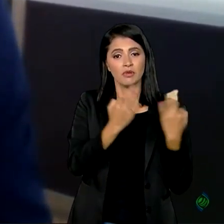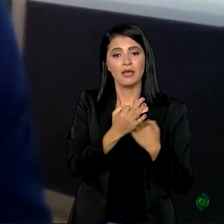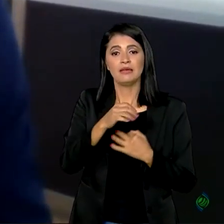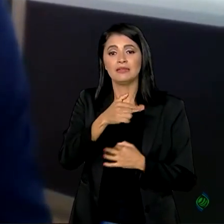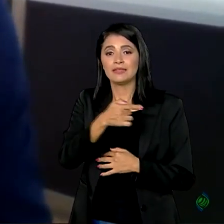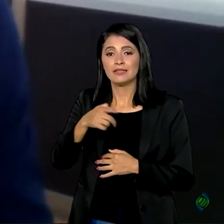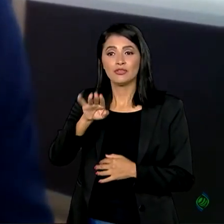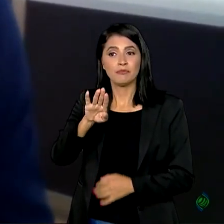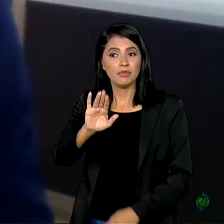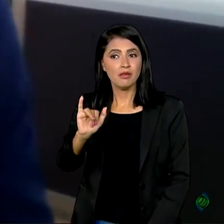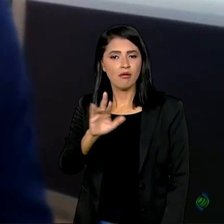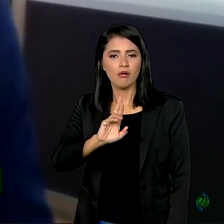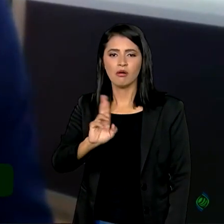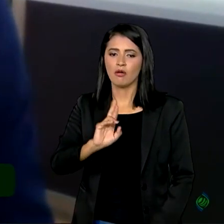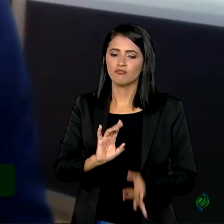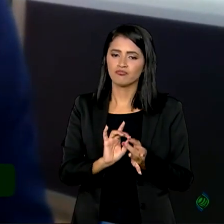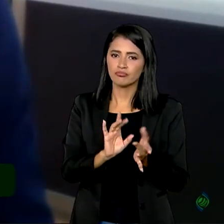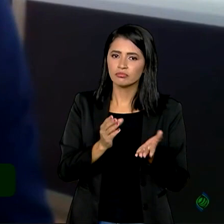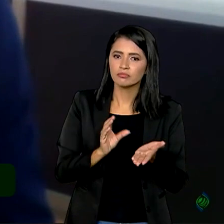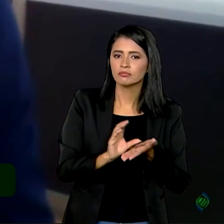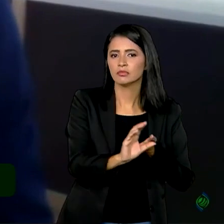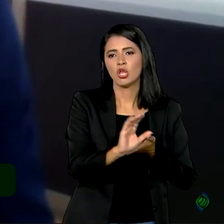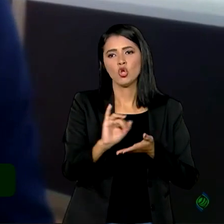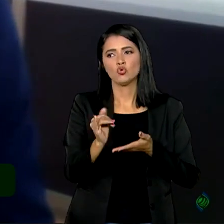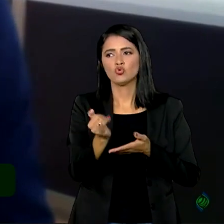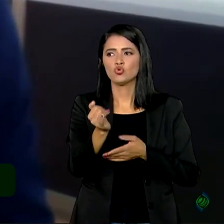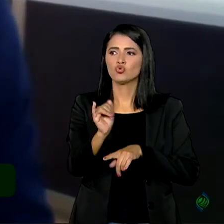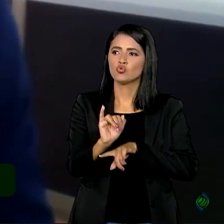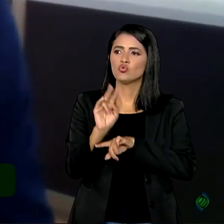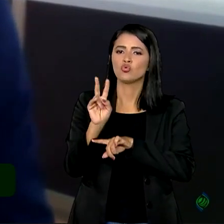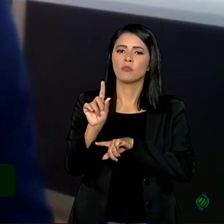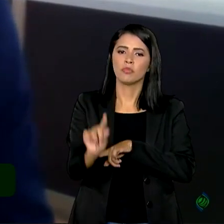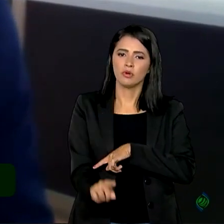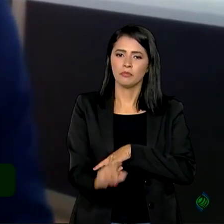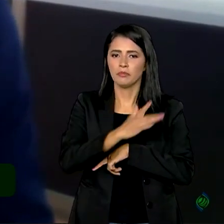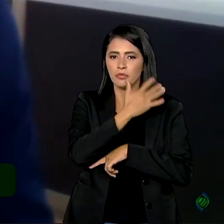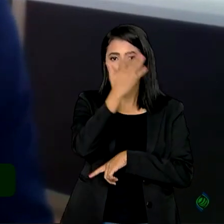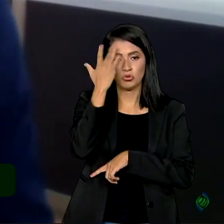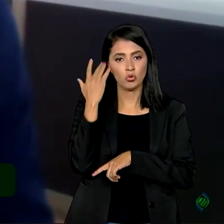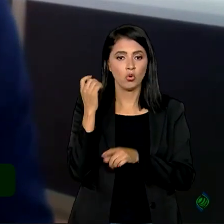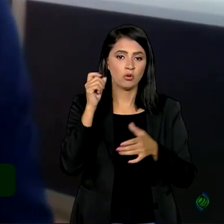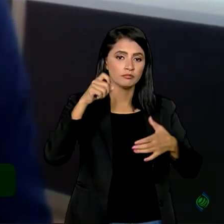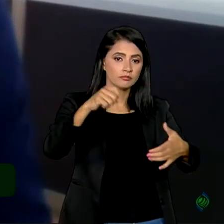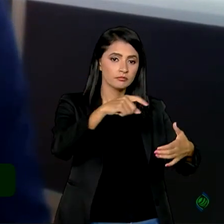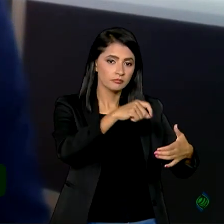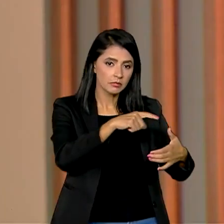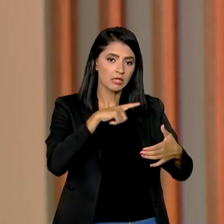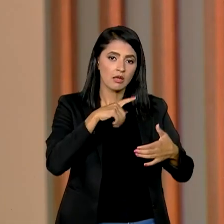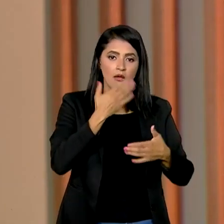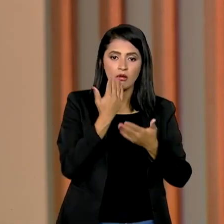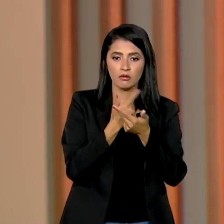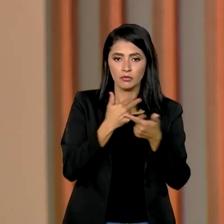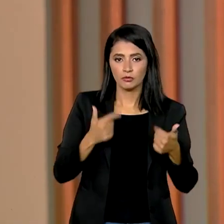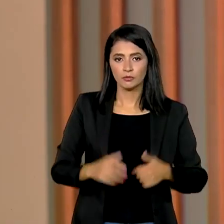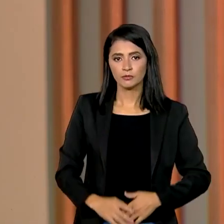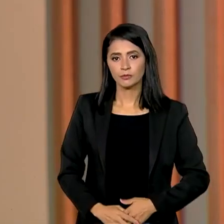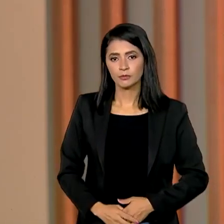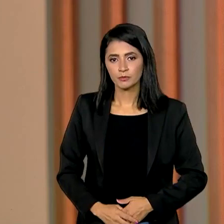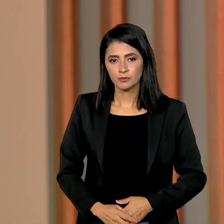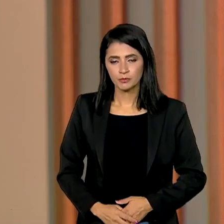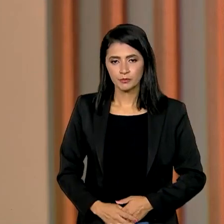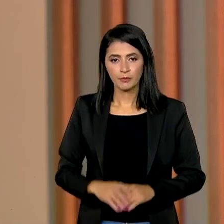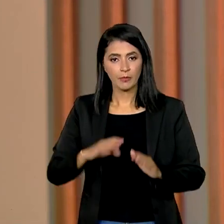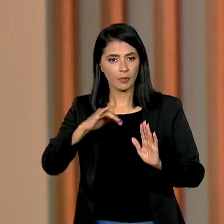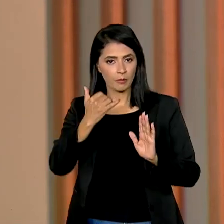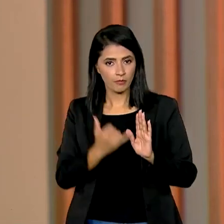reais disponíveis, com juro mais barato para quem optar em produzir alimentos. A